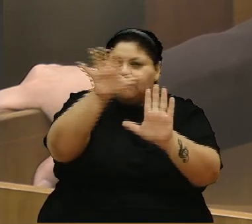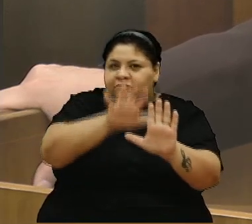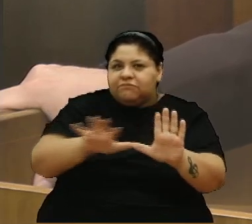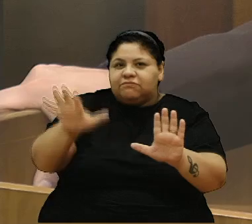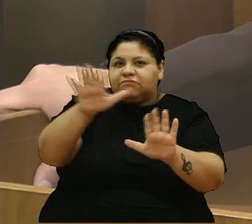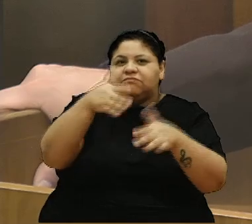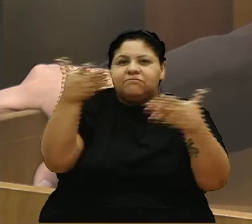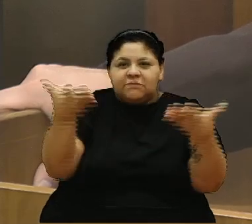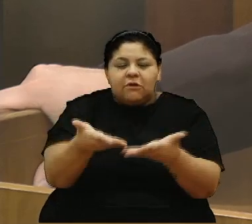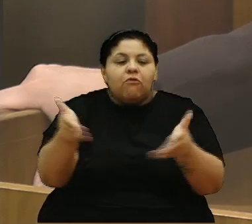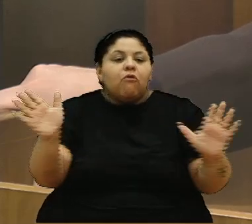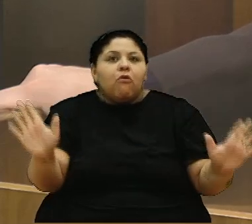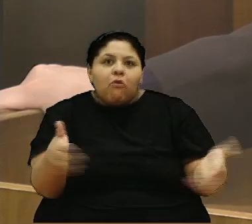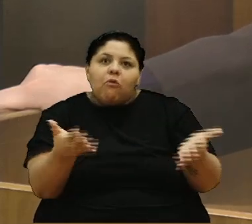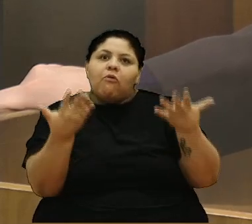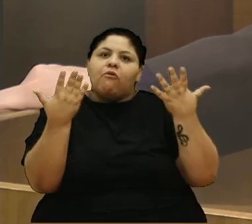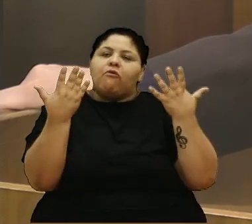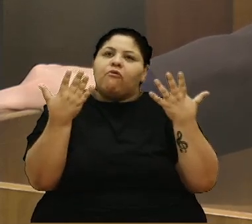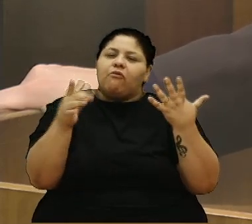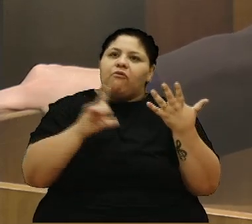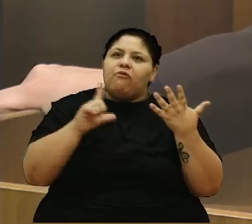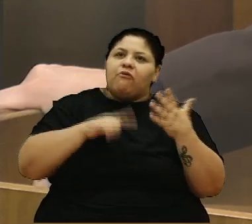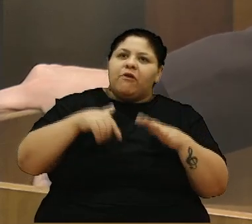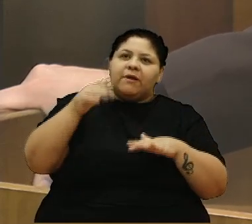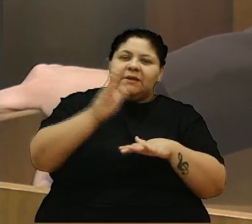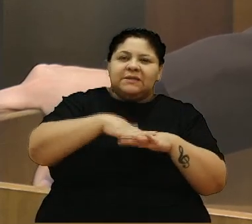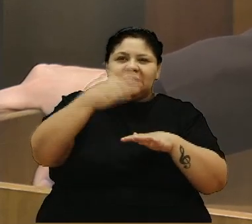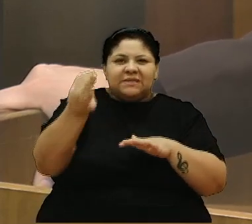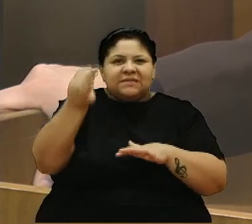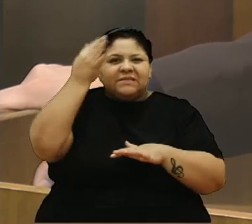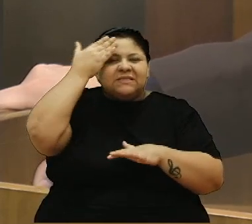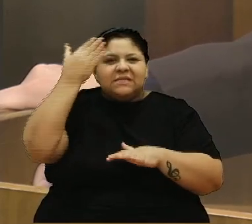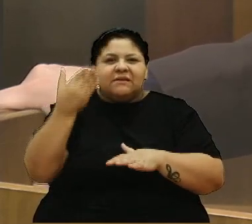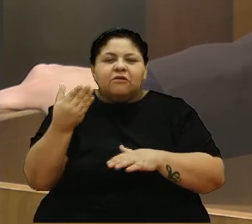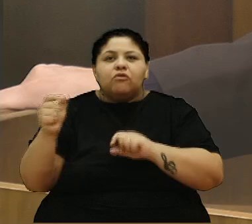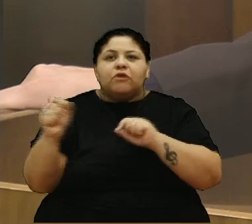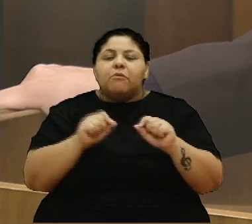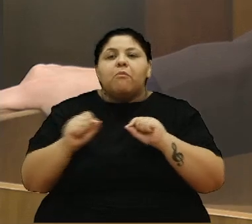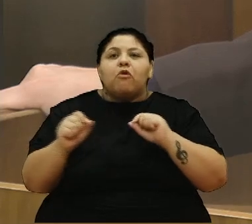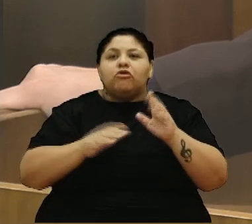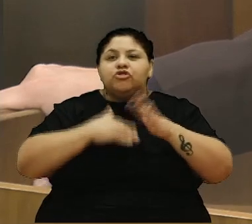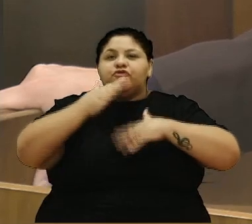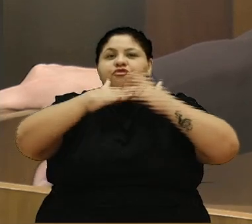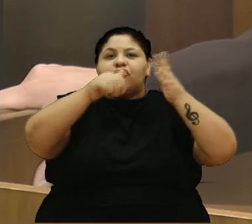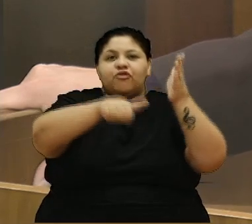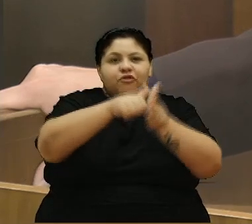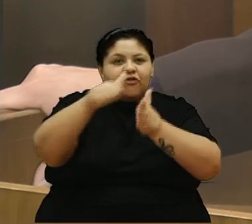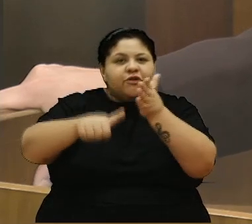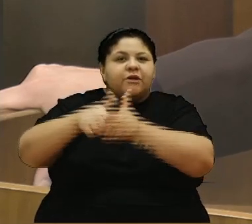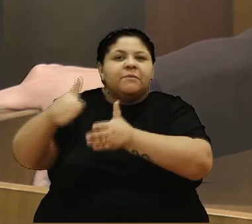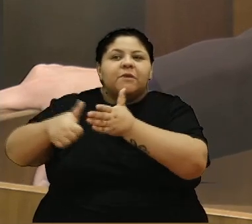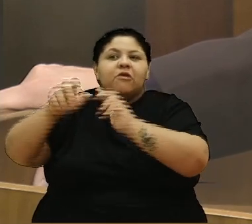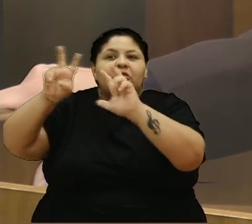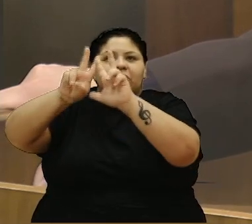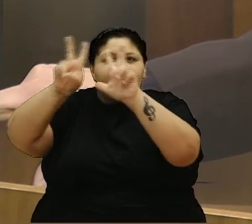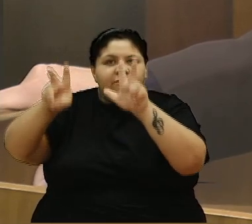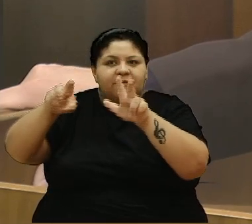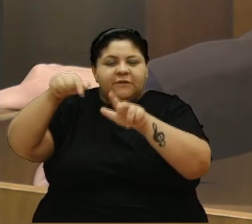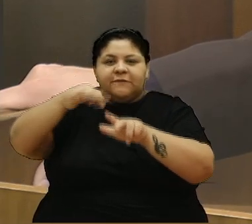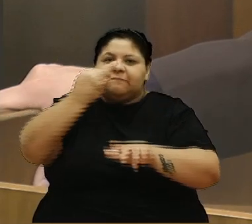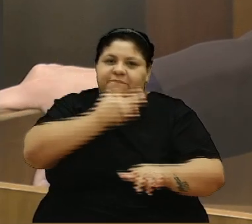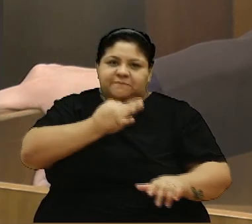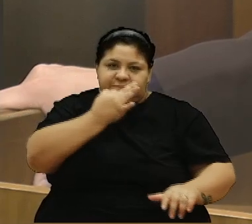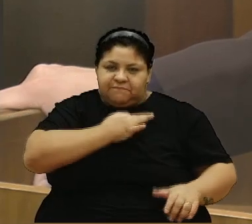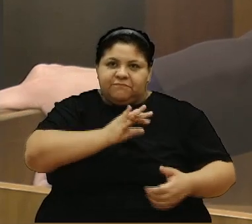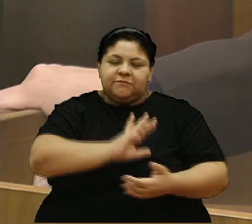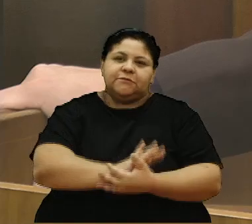Então, vamos se engajar, vamos ter mais conhecimento, vamos ver o que a gente pode evoluir e melhorar nesse quesito no nosso município de Caxias